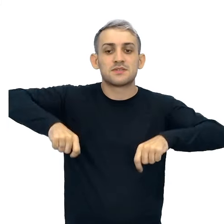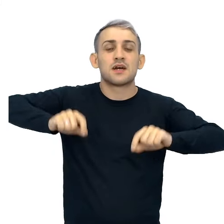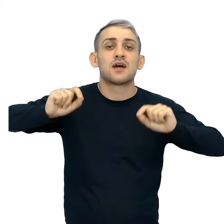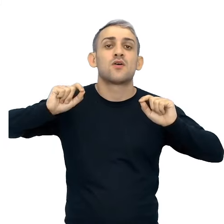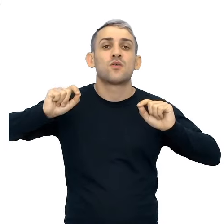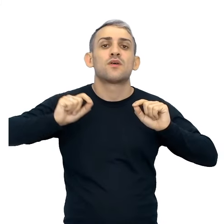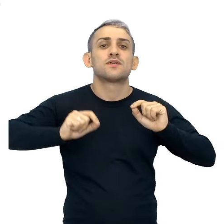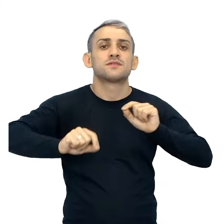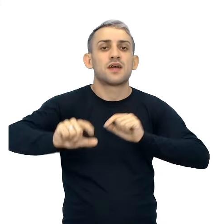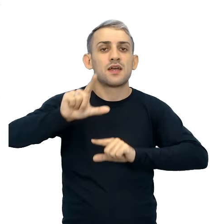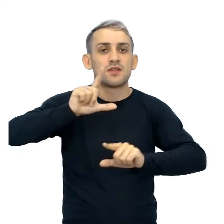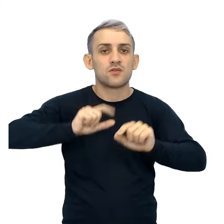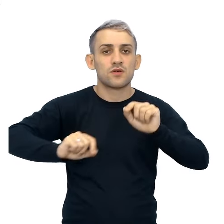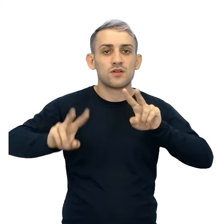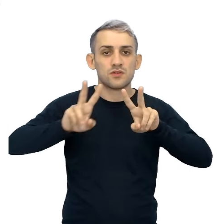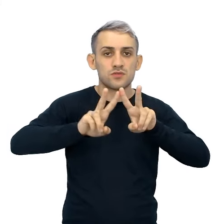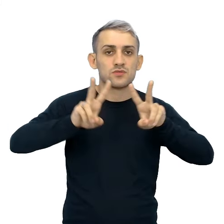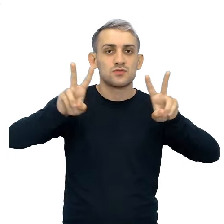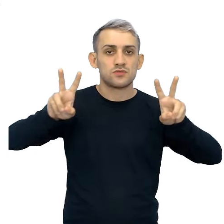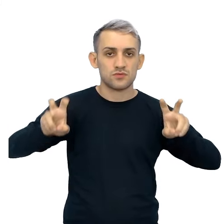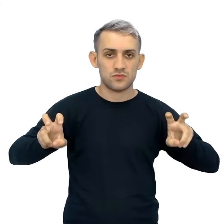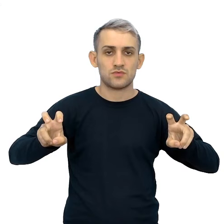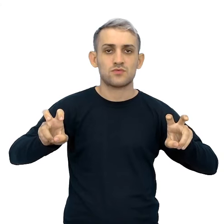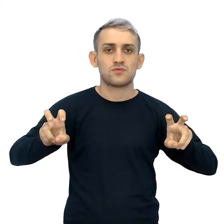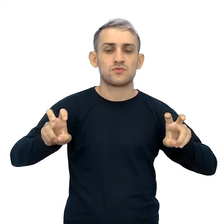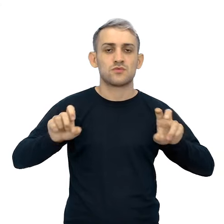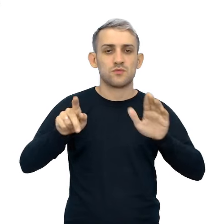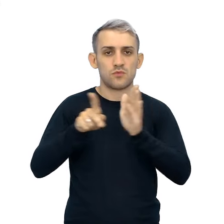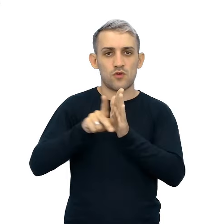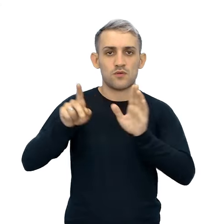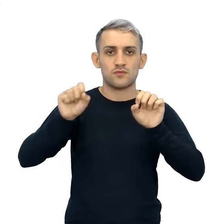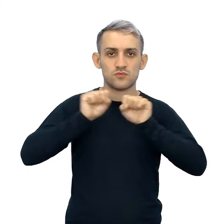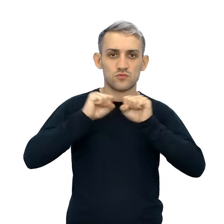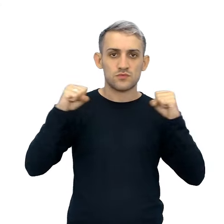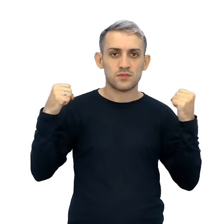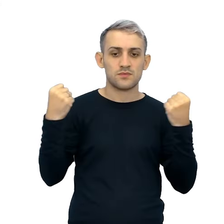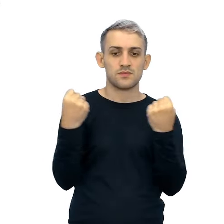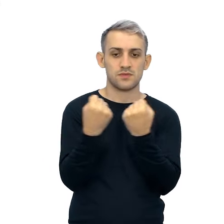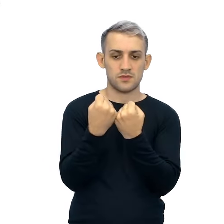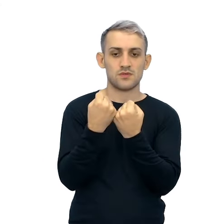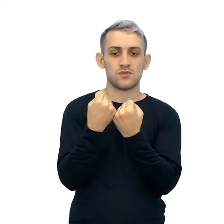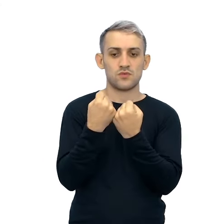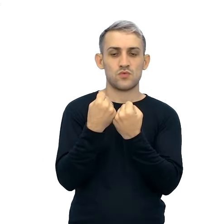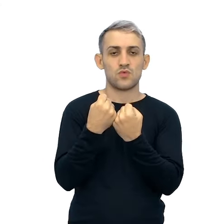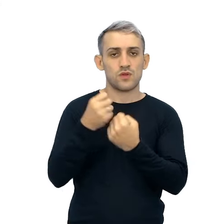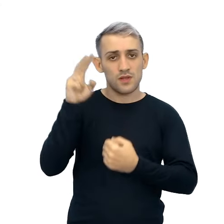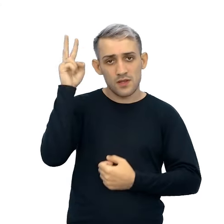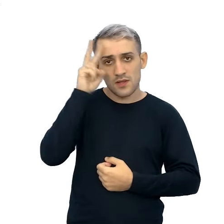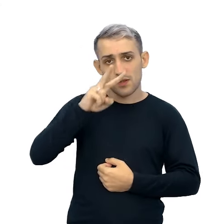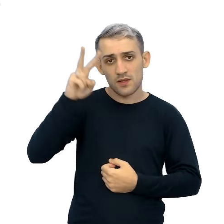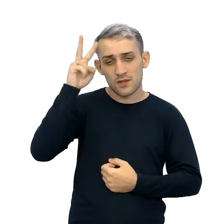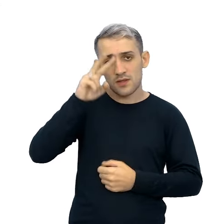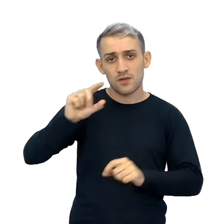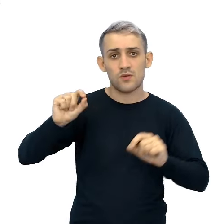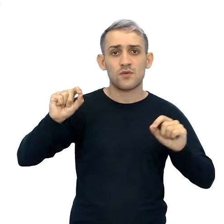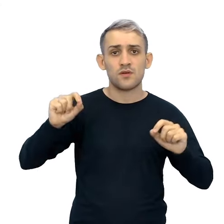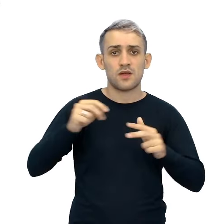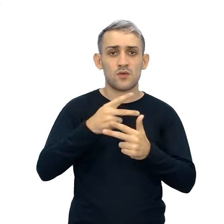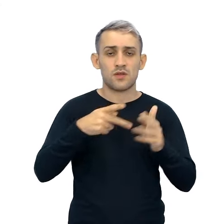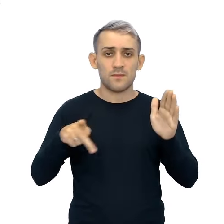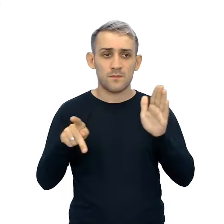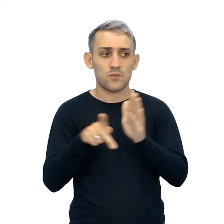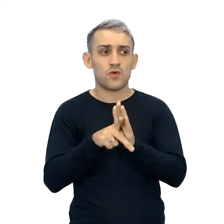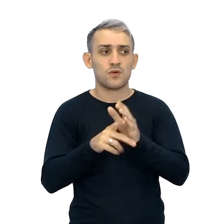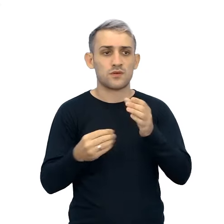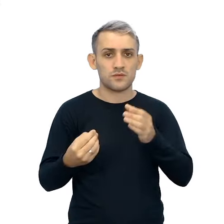na escolha da temática do seminário, considerando, então, lá as dimensões de produção,